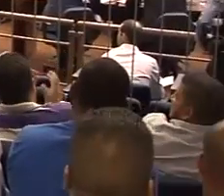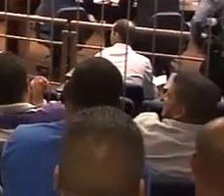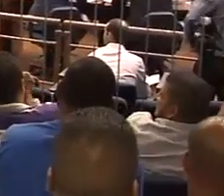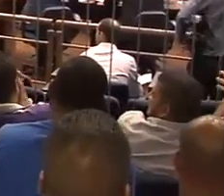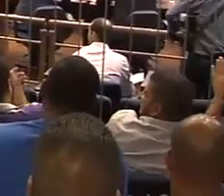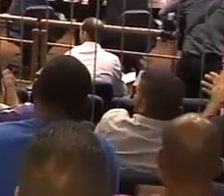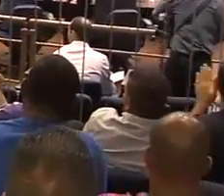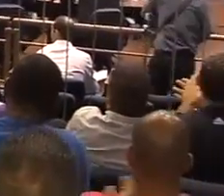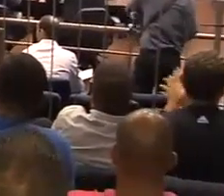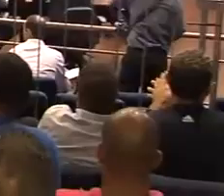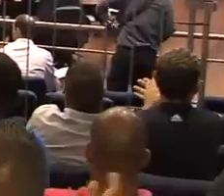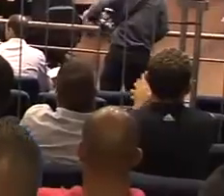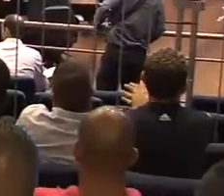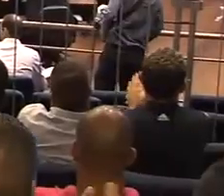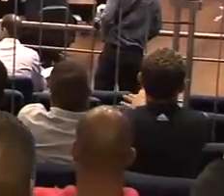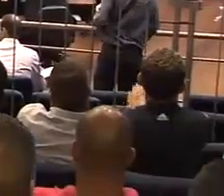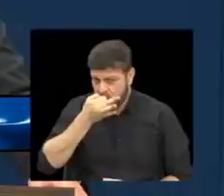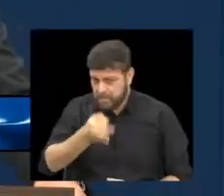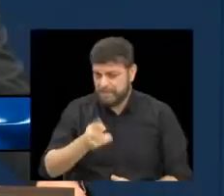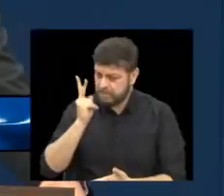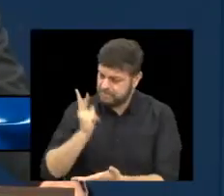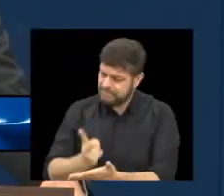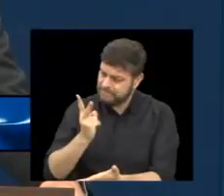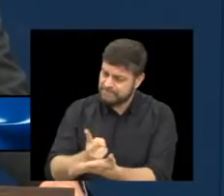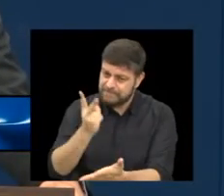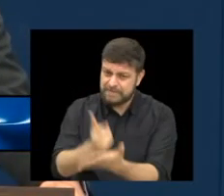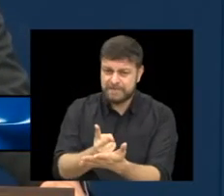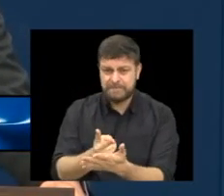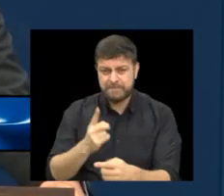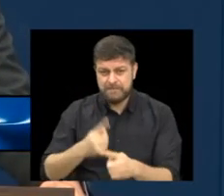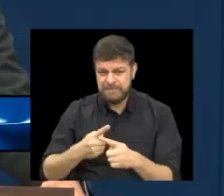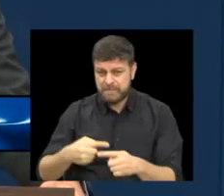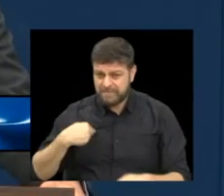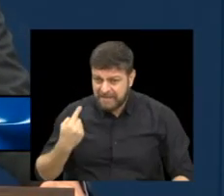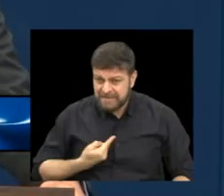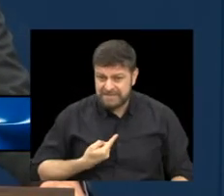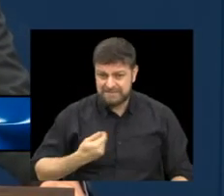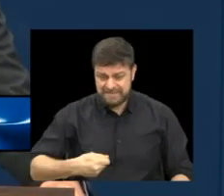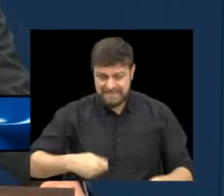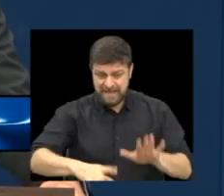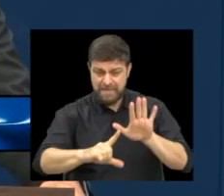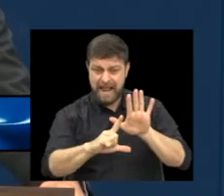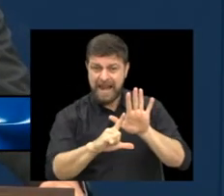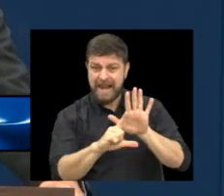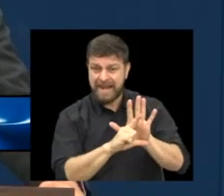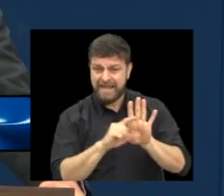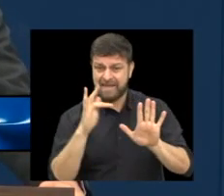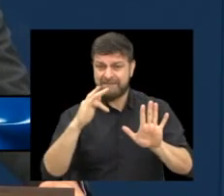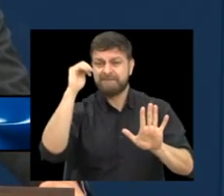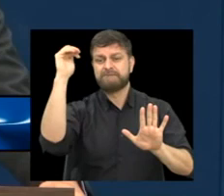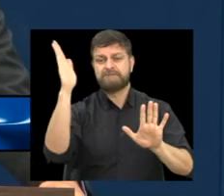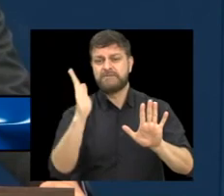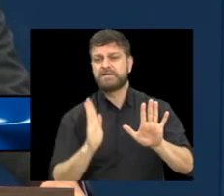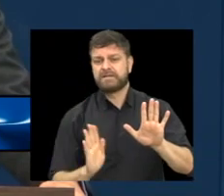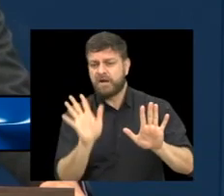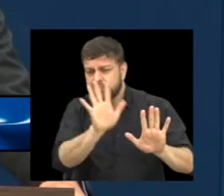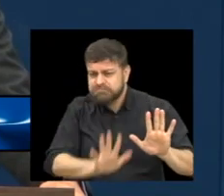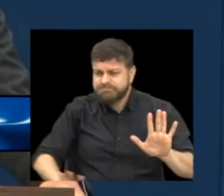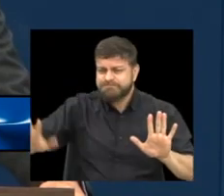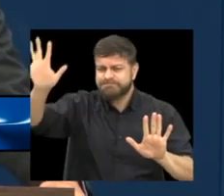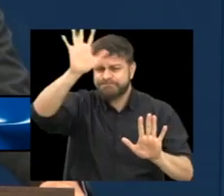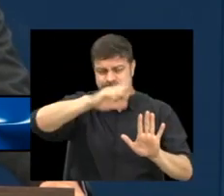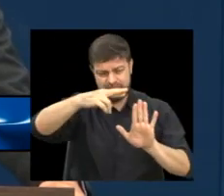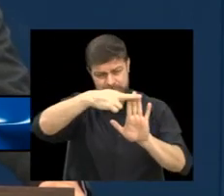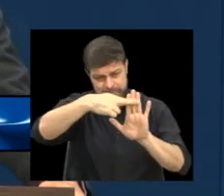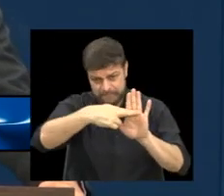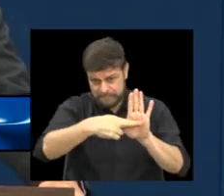a discussão que acontece em Brasília sobre o tema. Enquanto nós não tivermos uma lei federal que regulamente e que